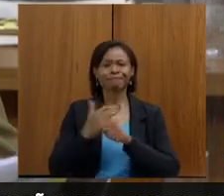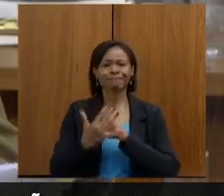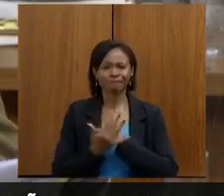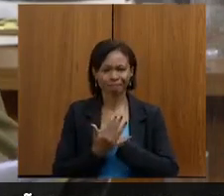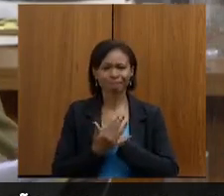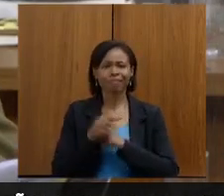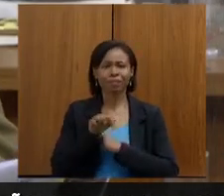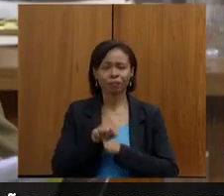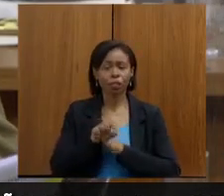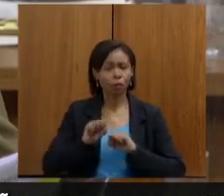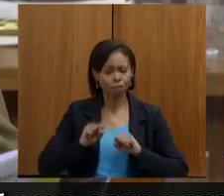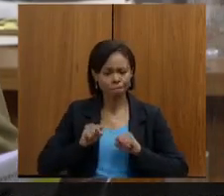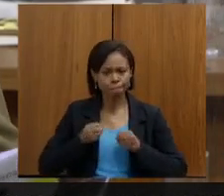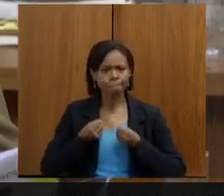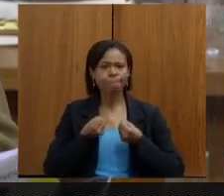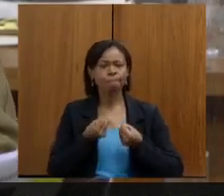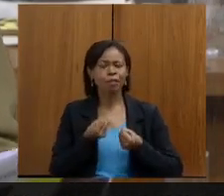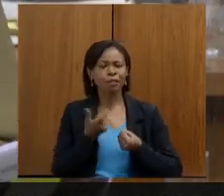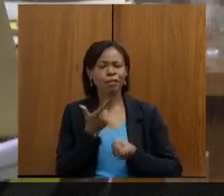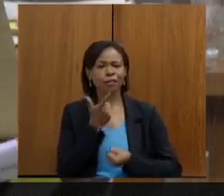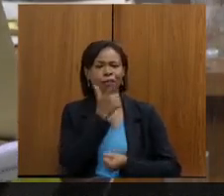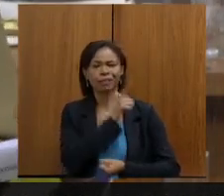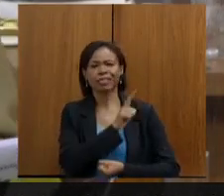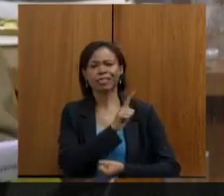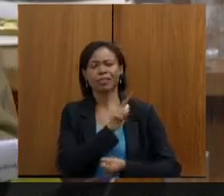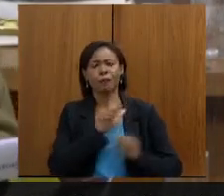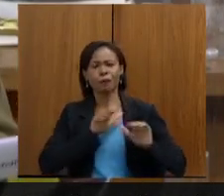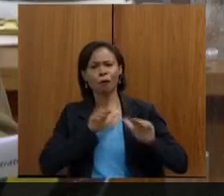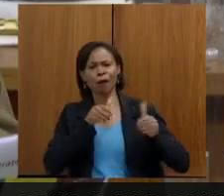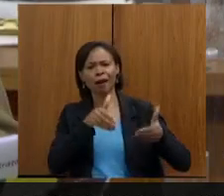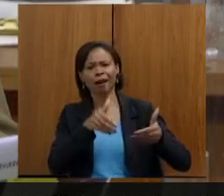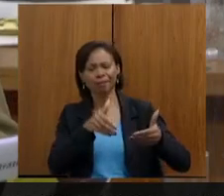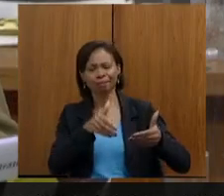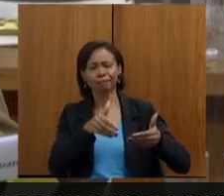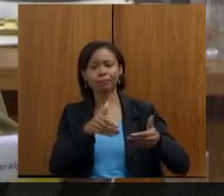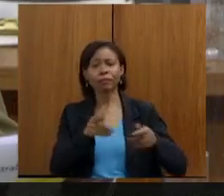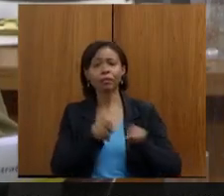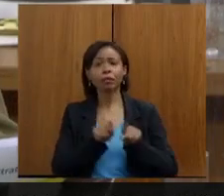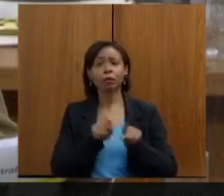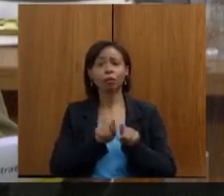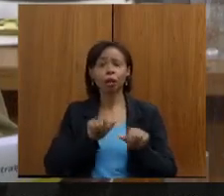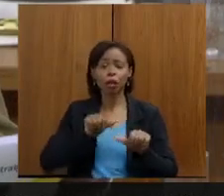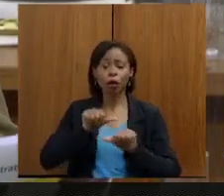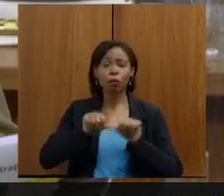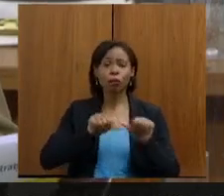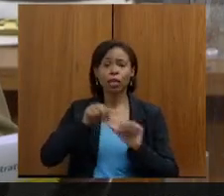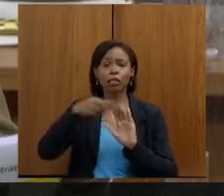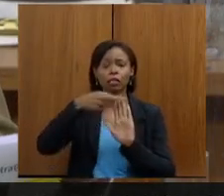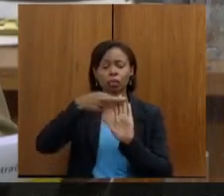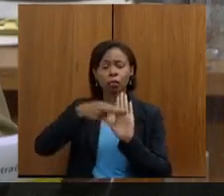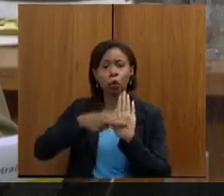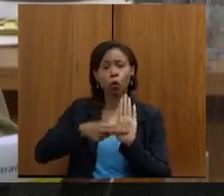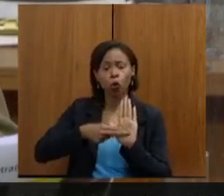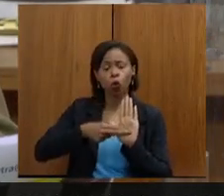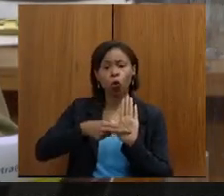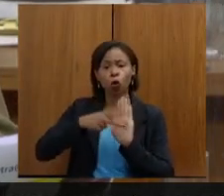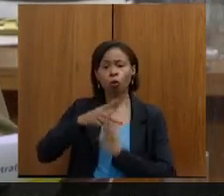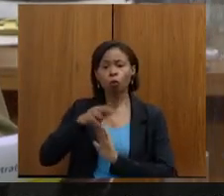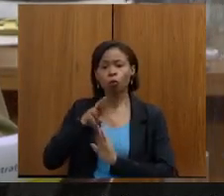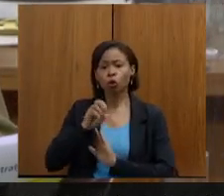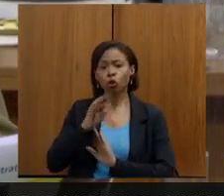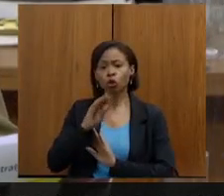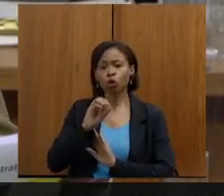muito esforço para isso então É nesse sentido que a gente tá falando que a gente conseguiu focar atenção atualização também de protocolos operacionais e